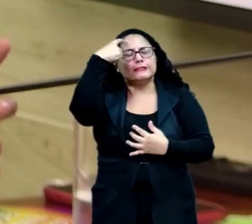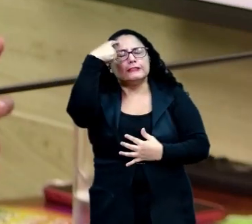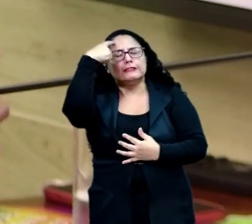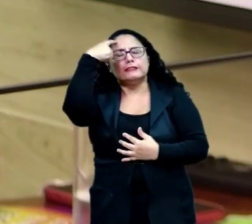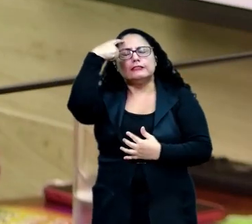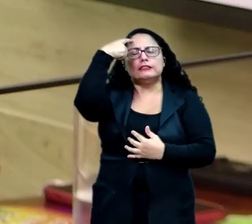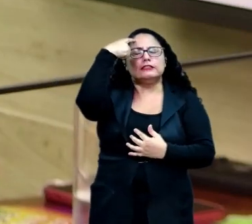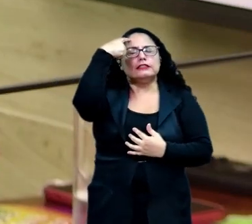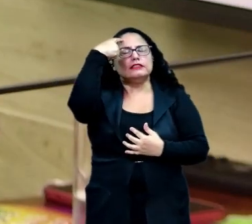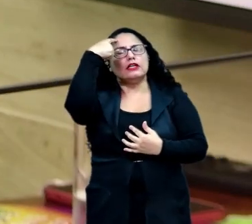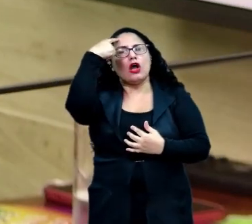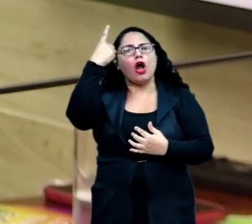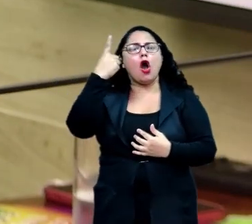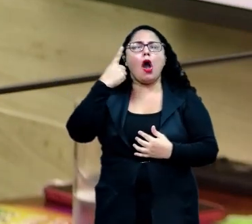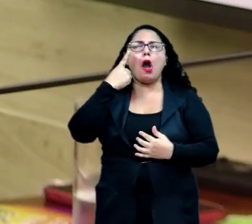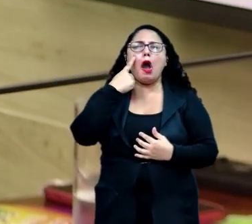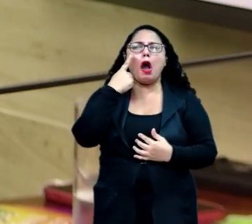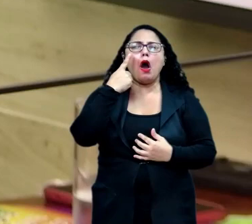que, olha,